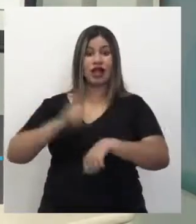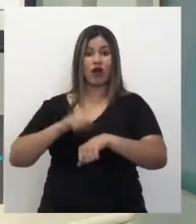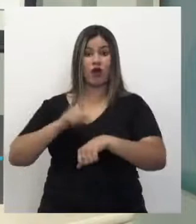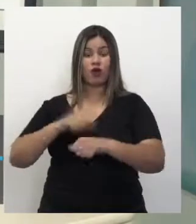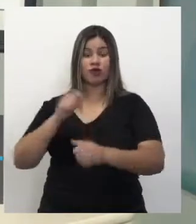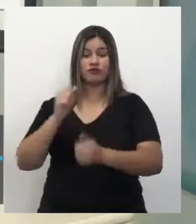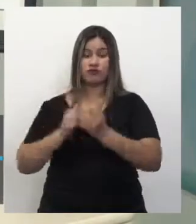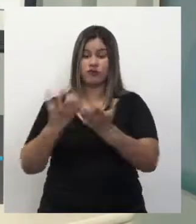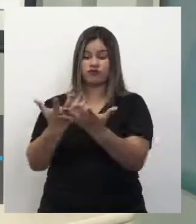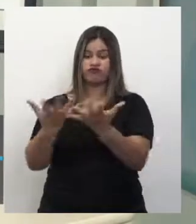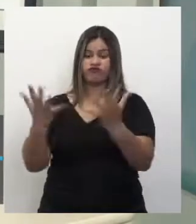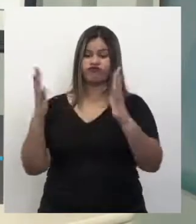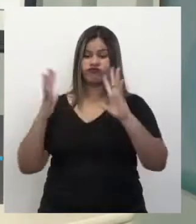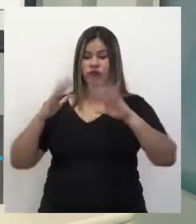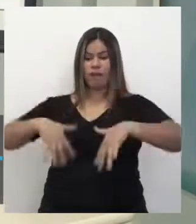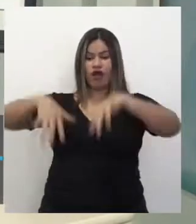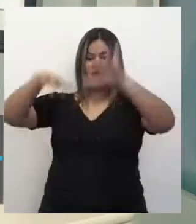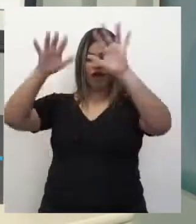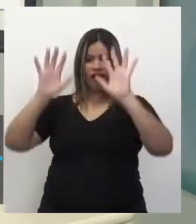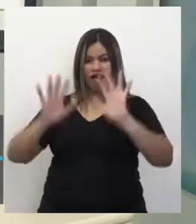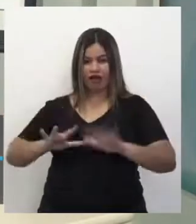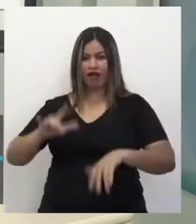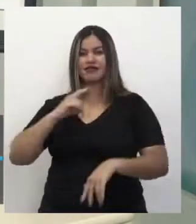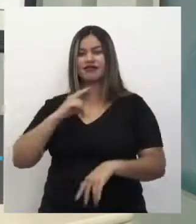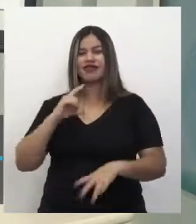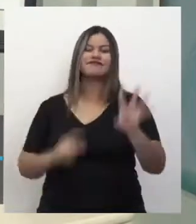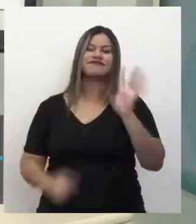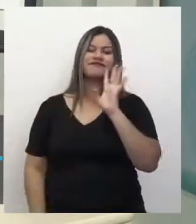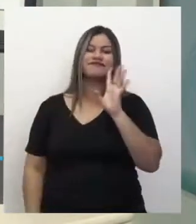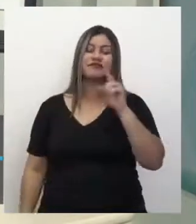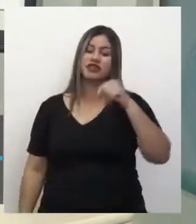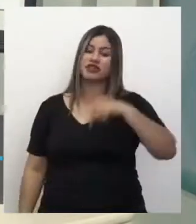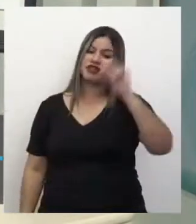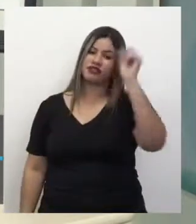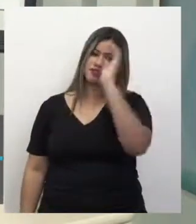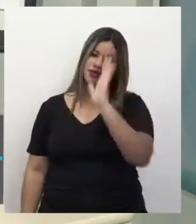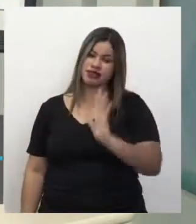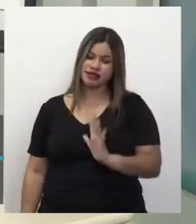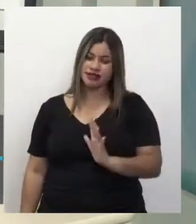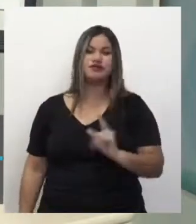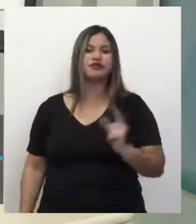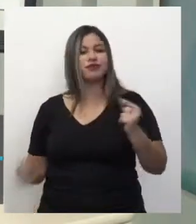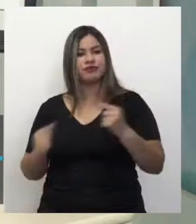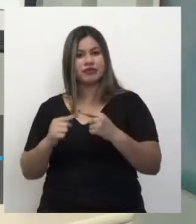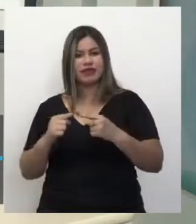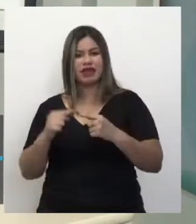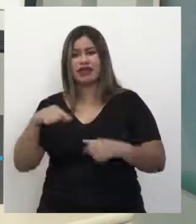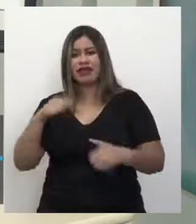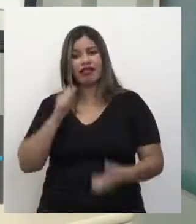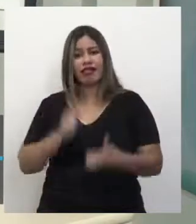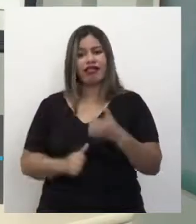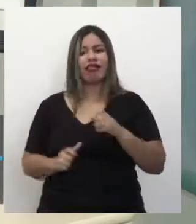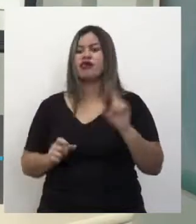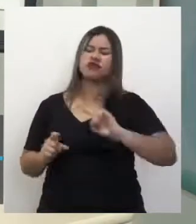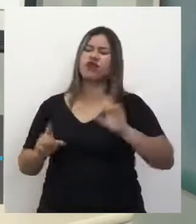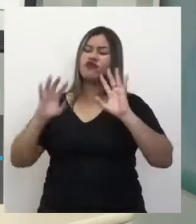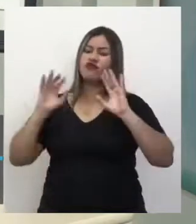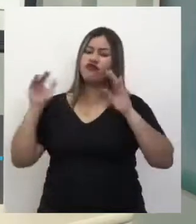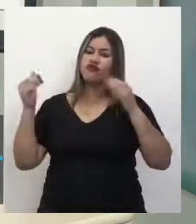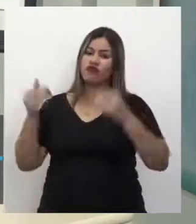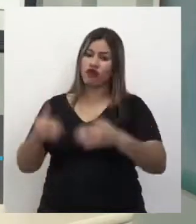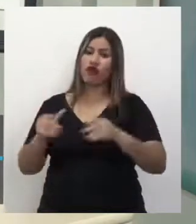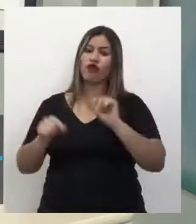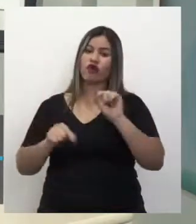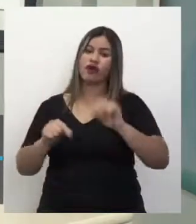Mas aqui no Brasil a gente tem uns bem legais também. Aí eu não estou falando de futebol, tá, turma? Eu estou falando realmente do mosaico. É um estilo de